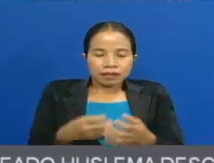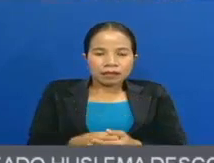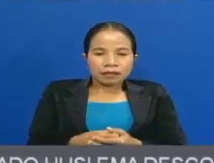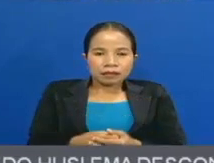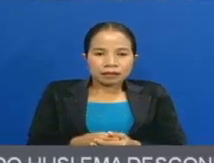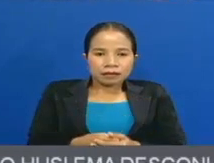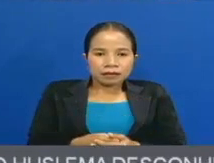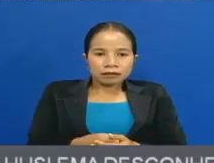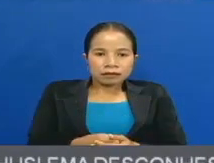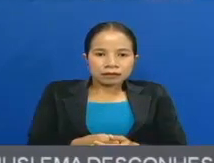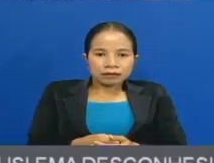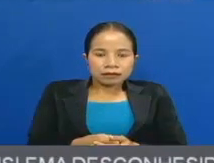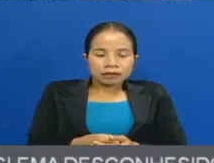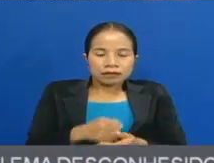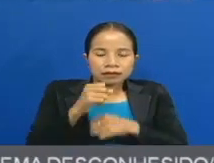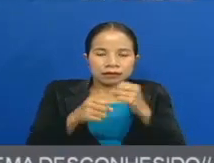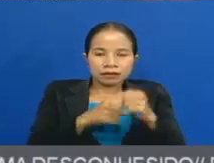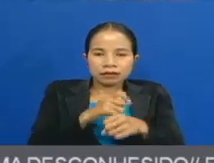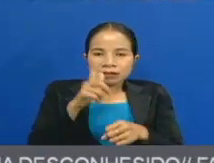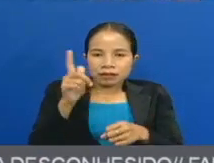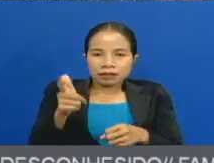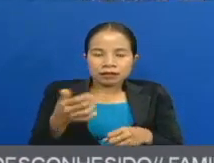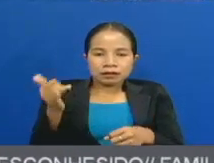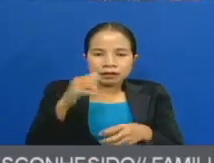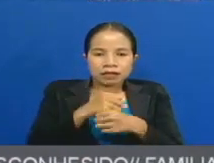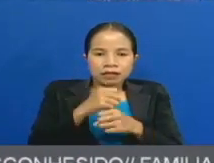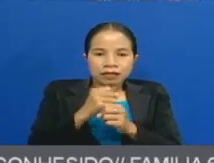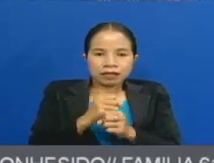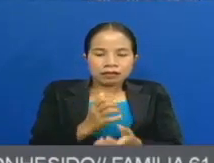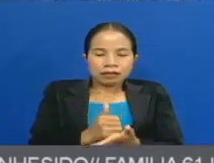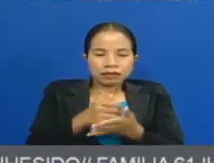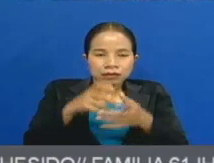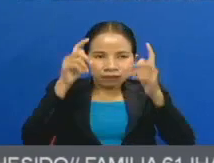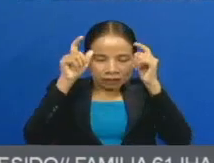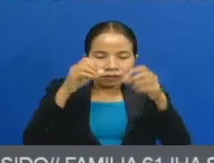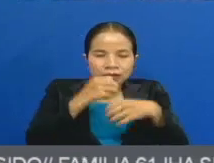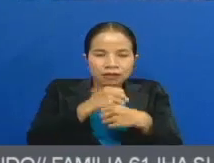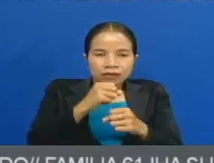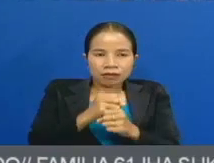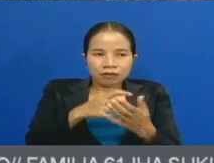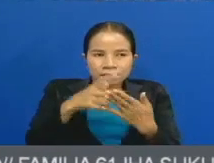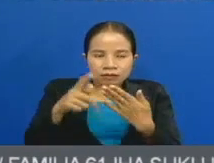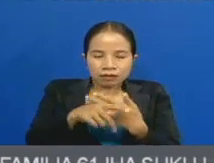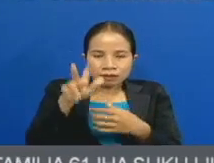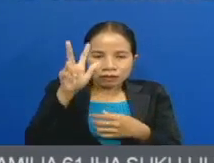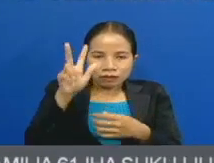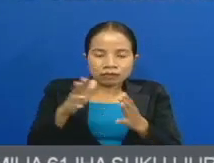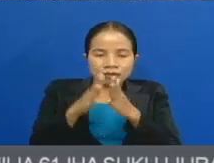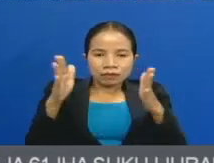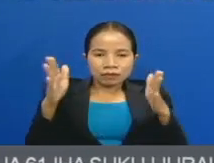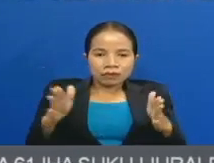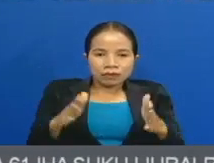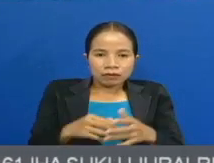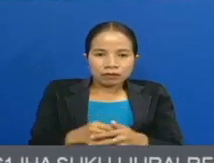durante 20 e tal anos se rala o Timor-Leste. E o realça programa tudo que bom